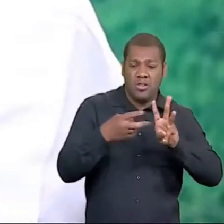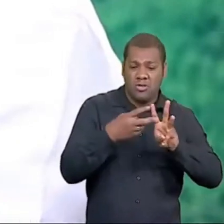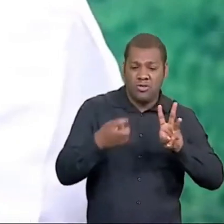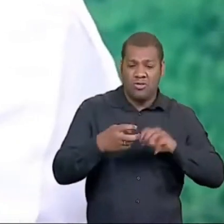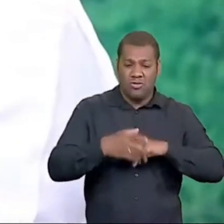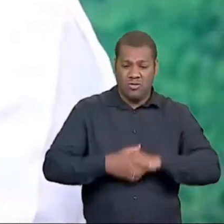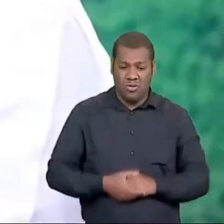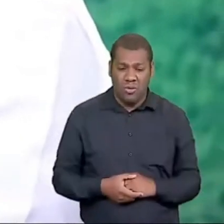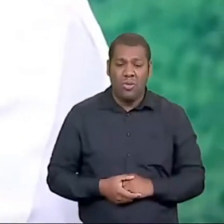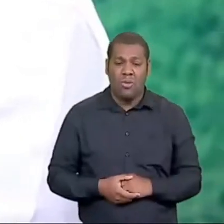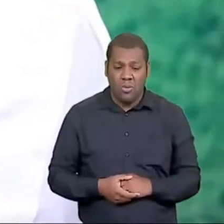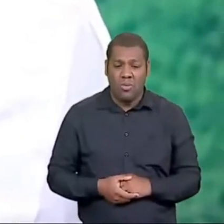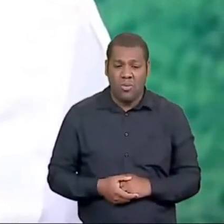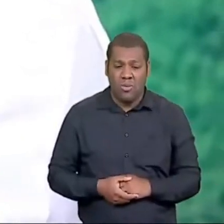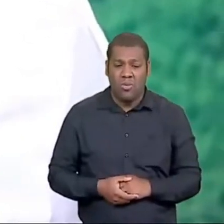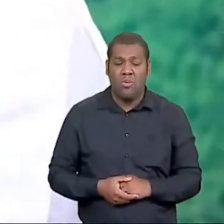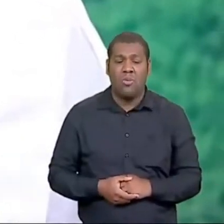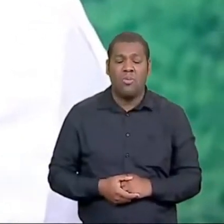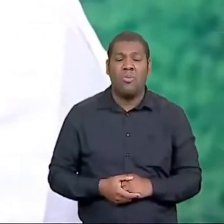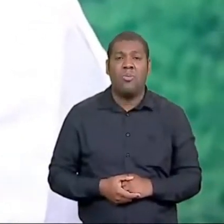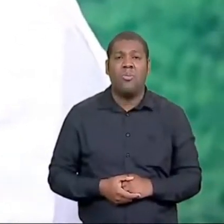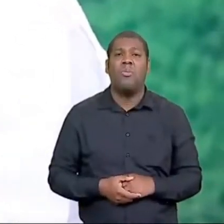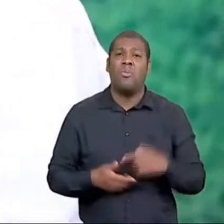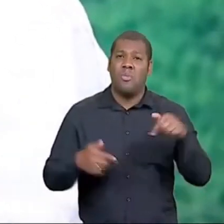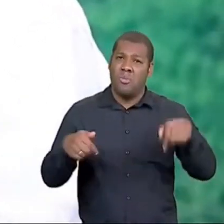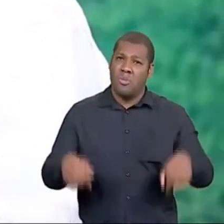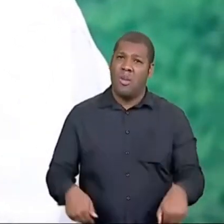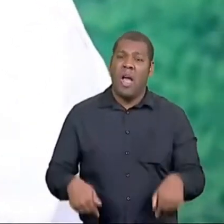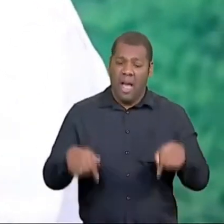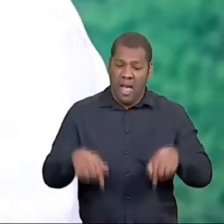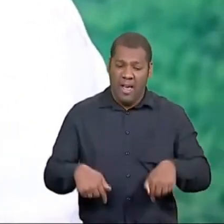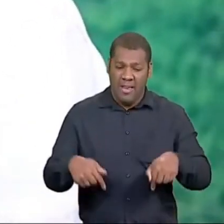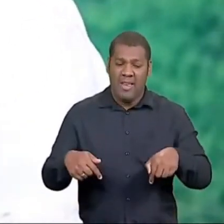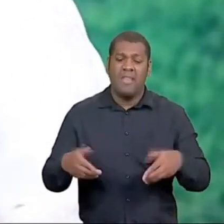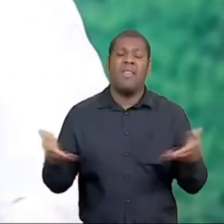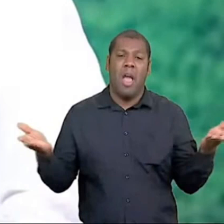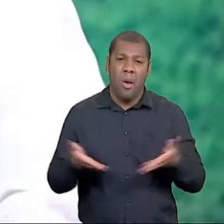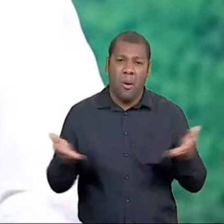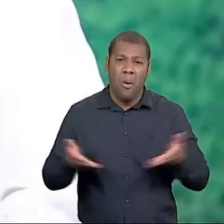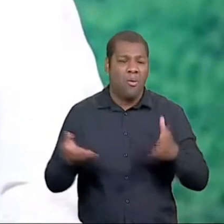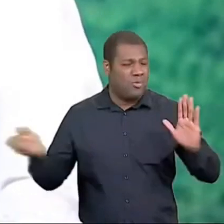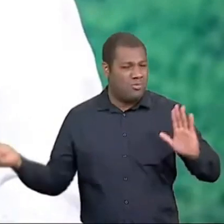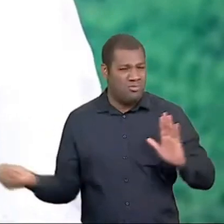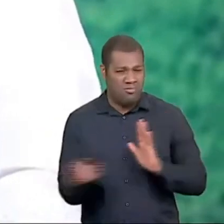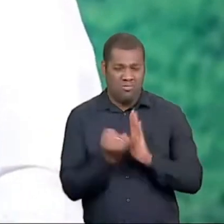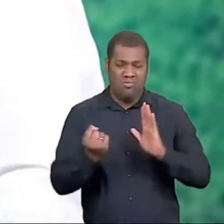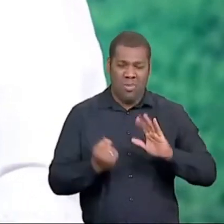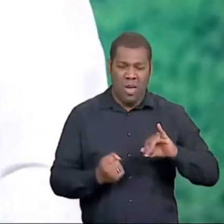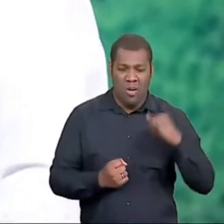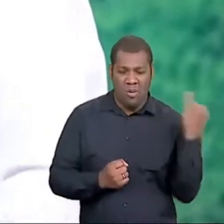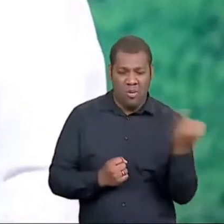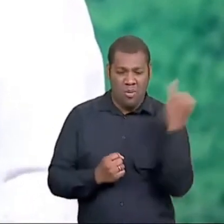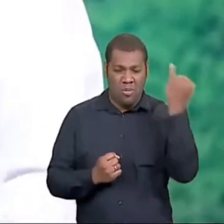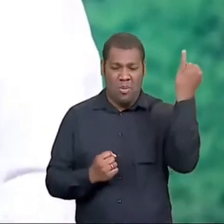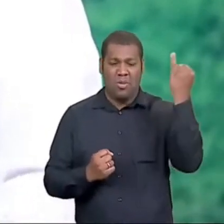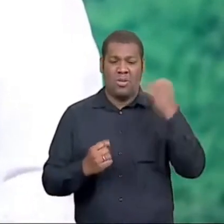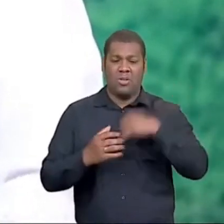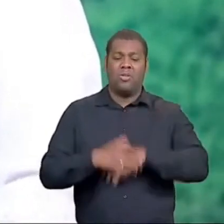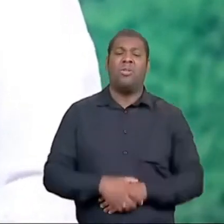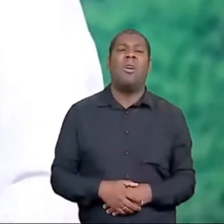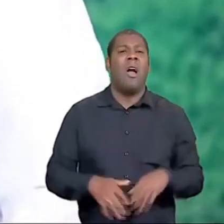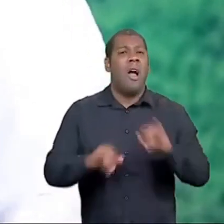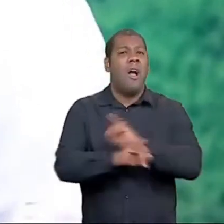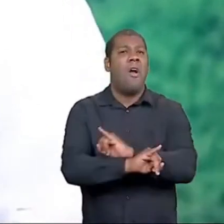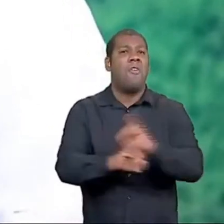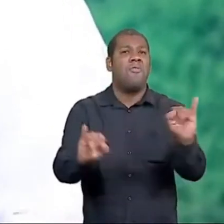na verdade, eu acho que é um marco. Eu, se entendo um pouco de política, poderia te dizer que